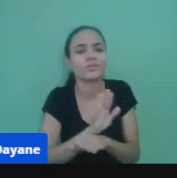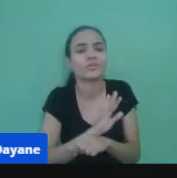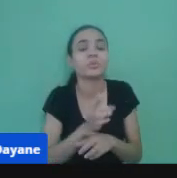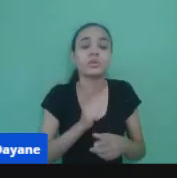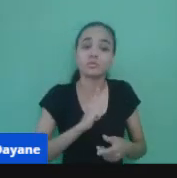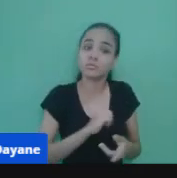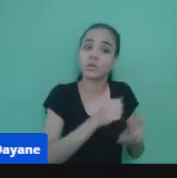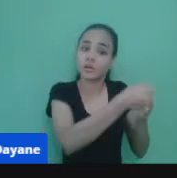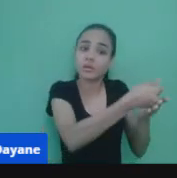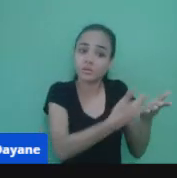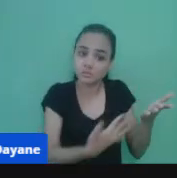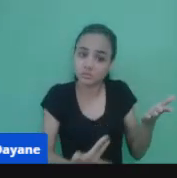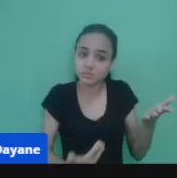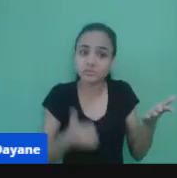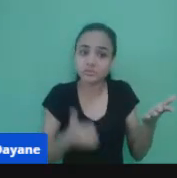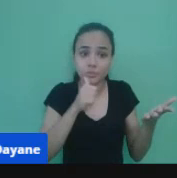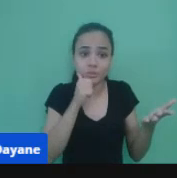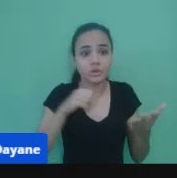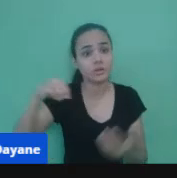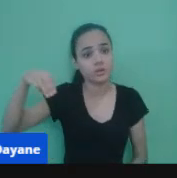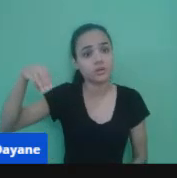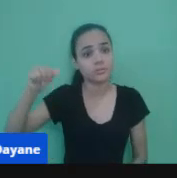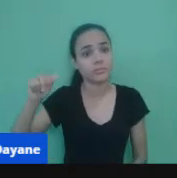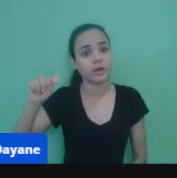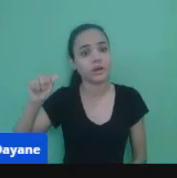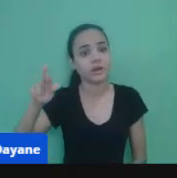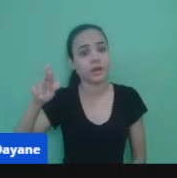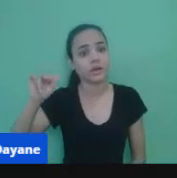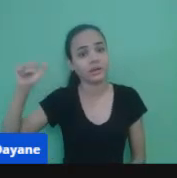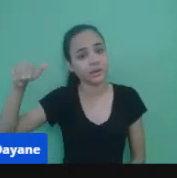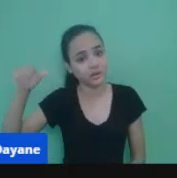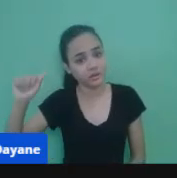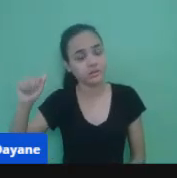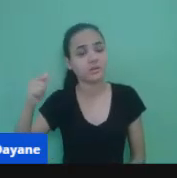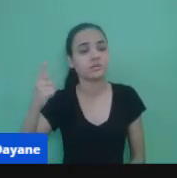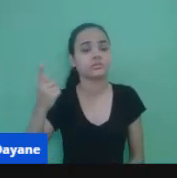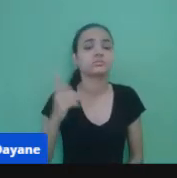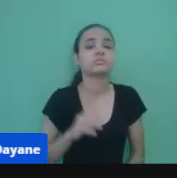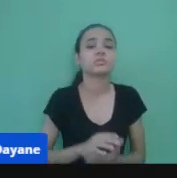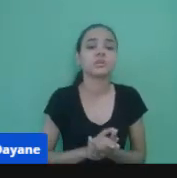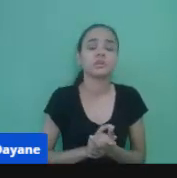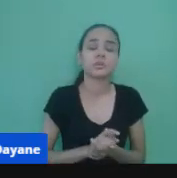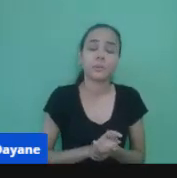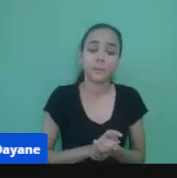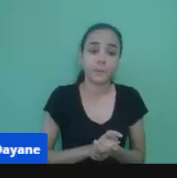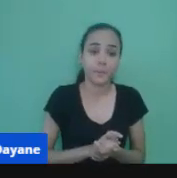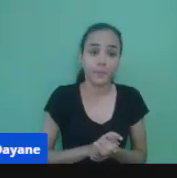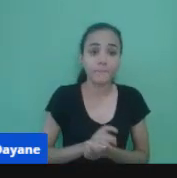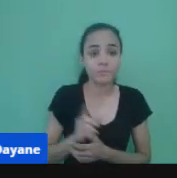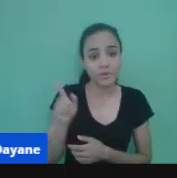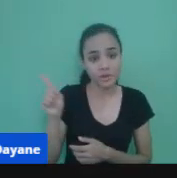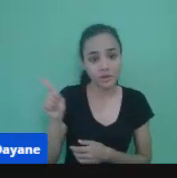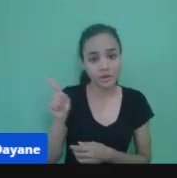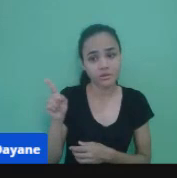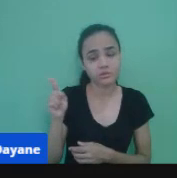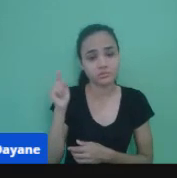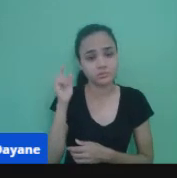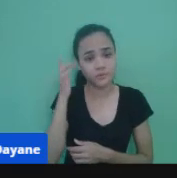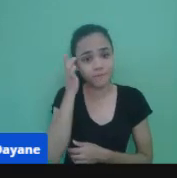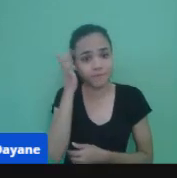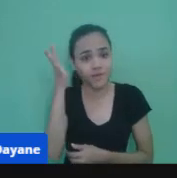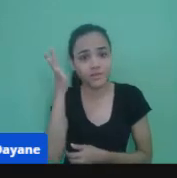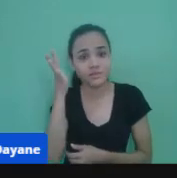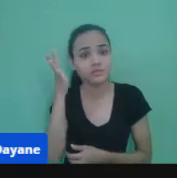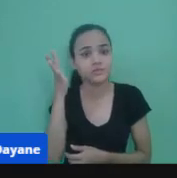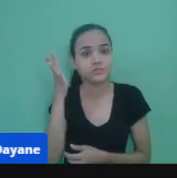dissertação riquíssima nesse sentido, porque ela facilita o nosso trabalho. Então, a gente quer temática. Temática é